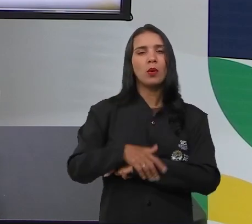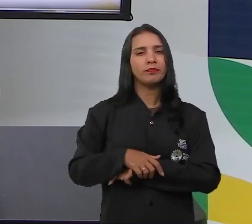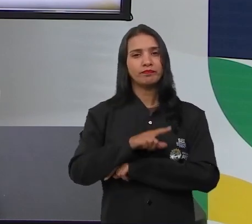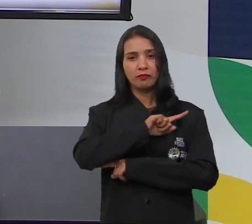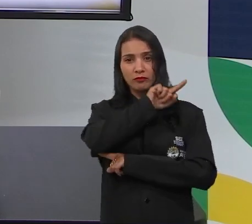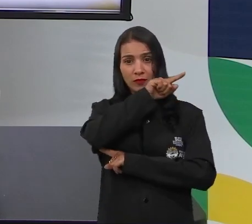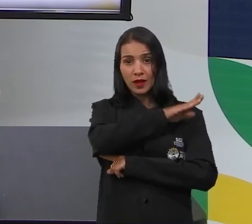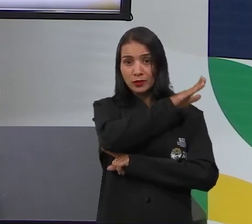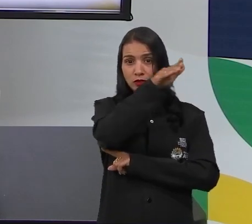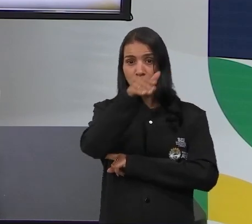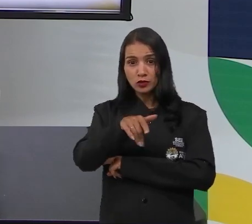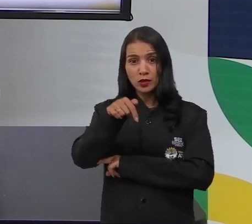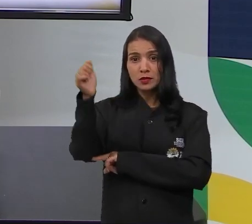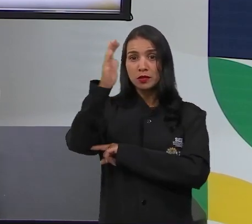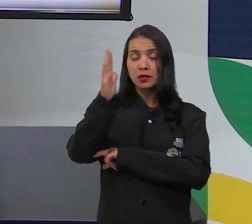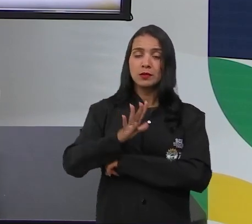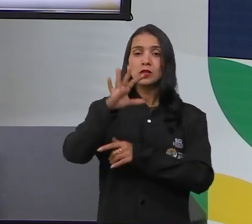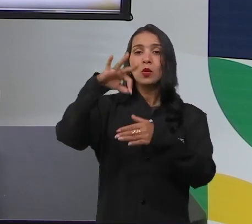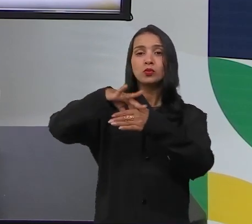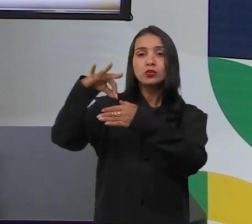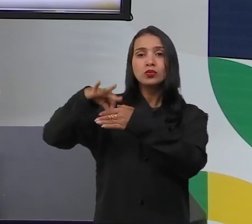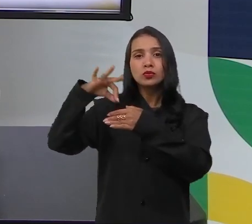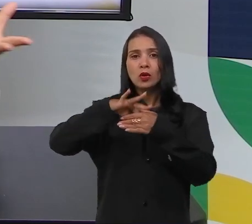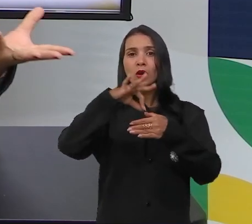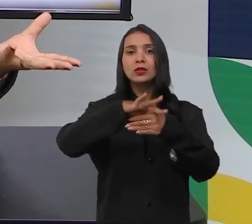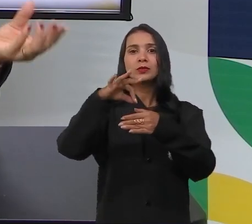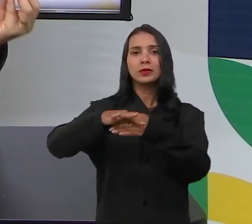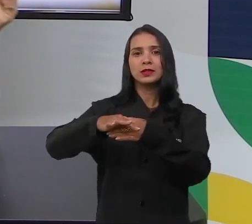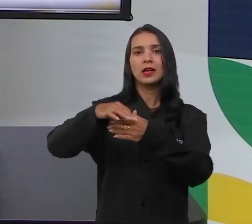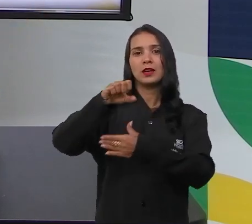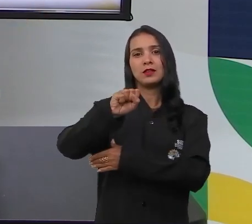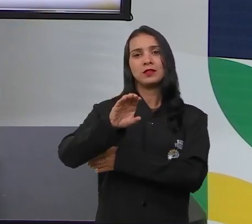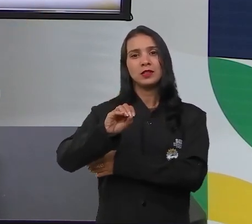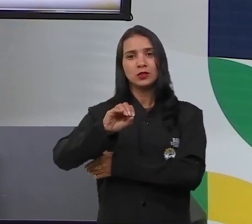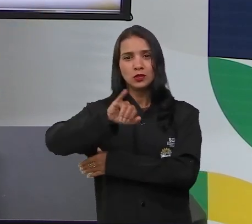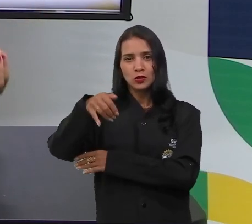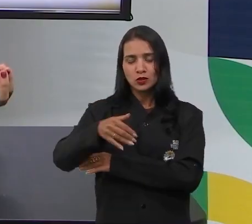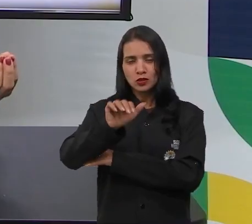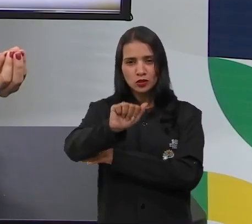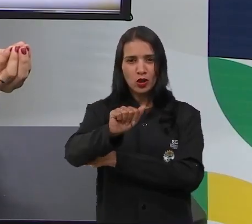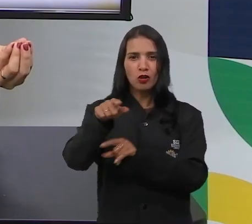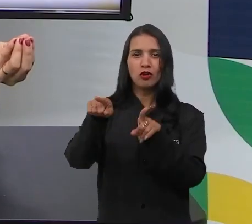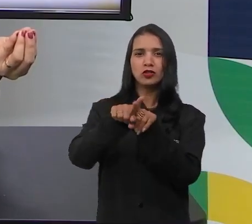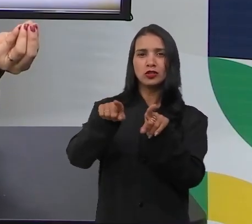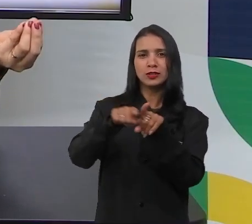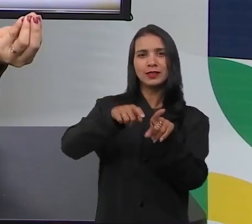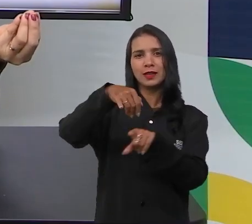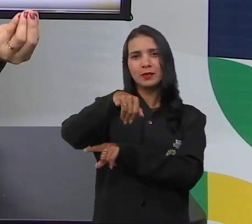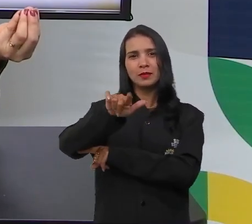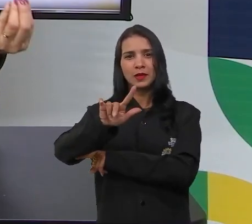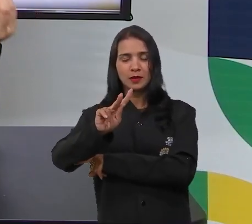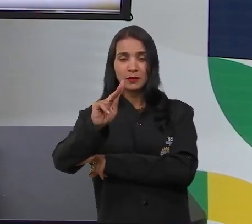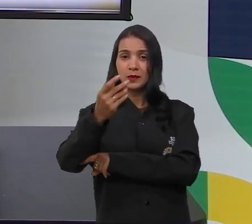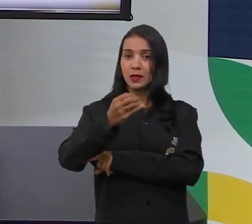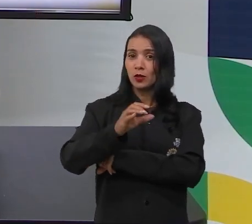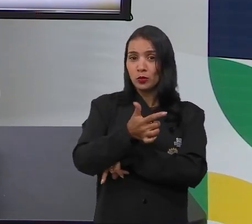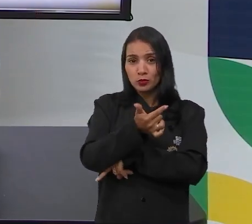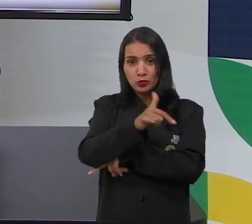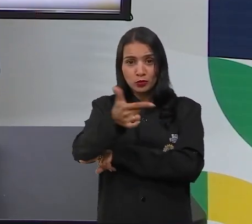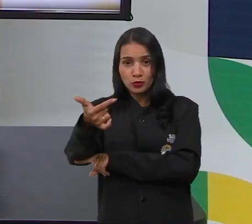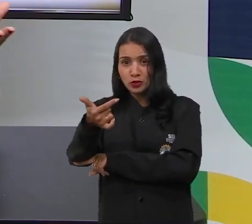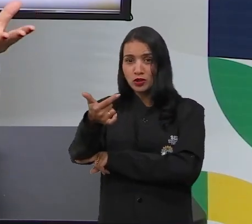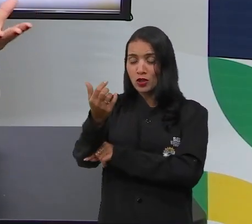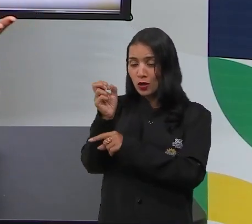plantavam soja, milho, né? Eles tinham uma horta em casa, sem a utilização de agrotóxicos, né? Então ela